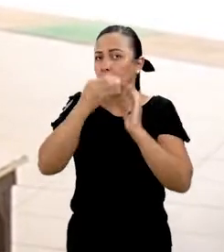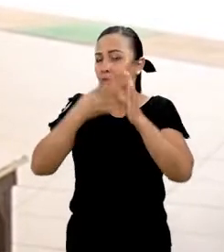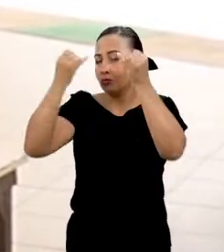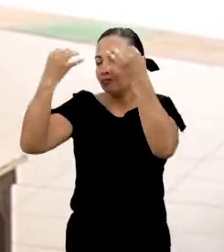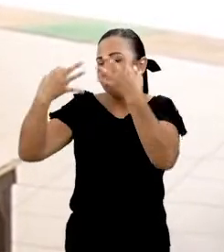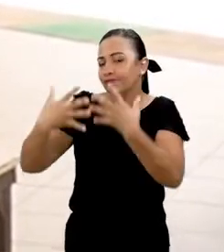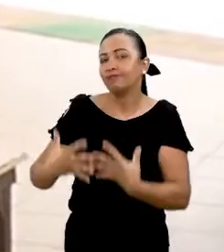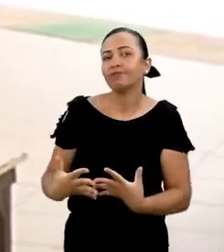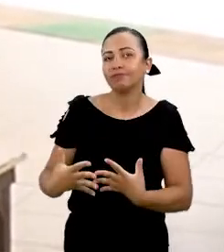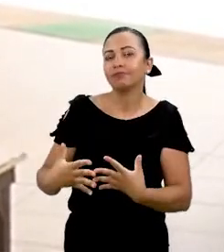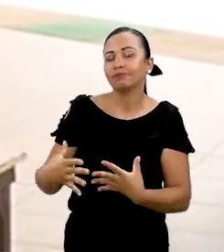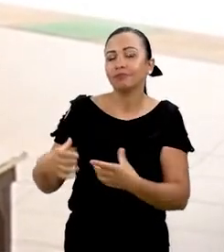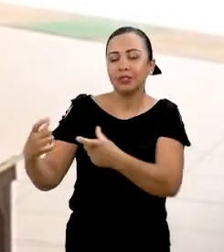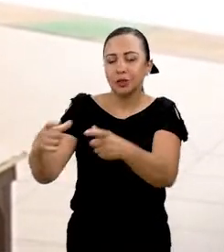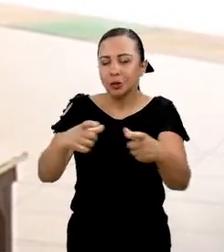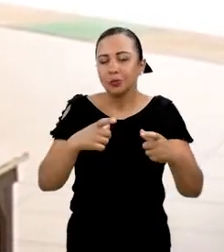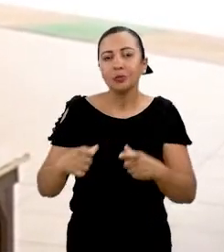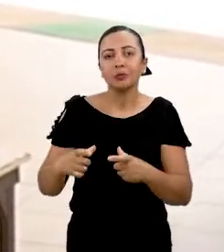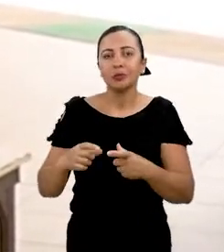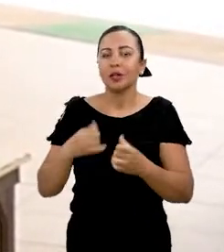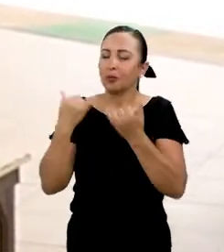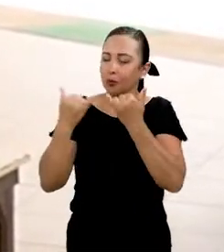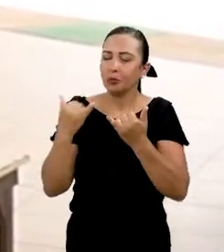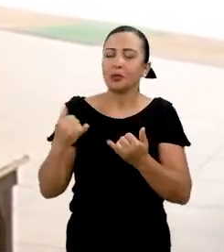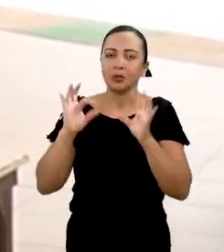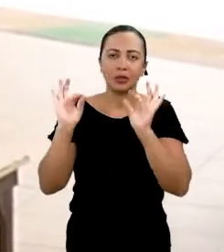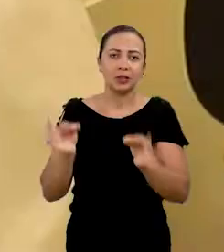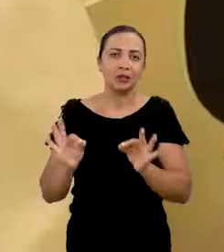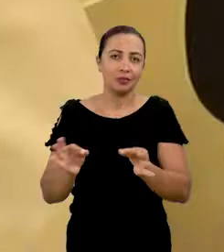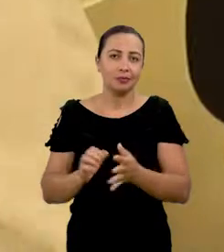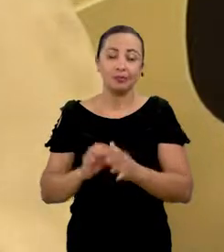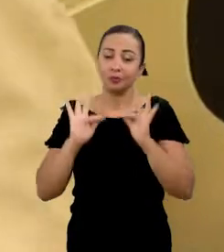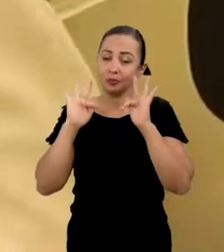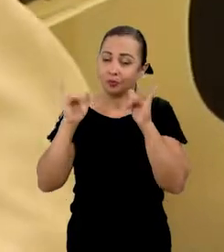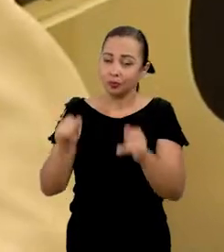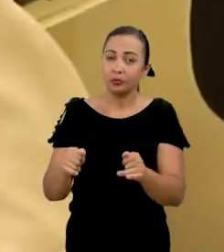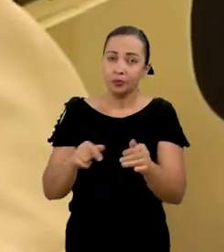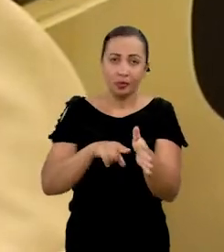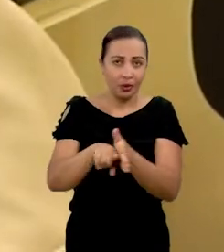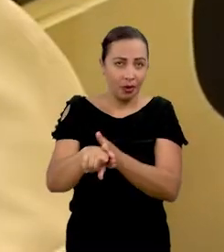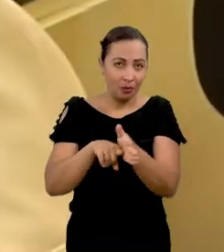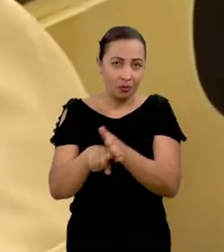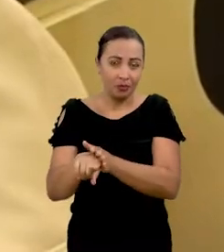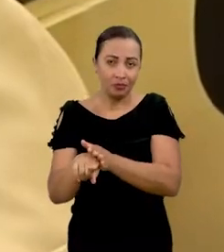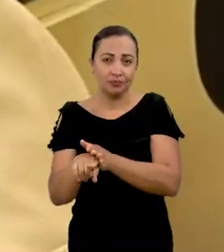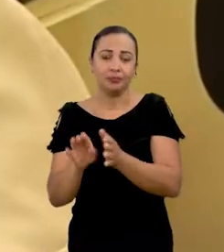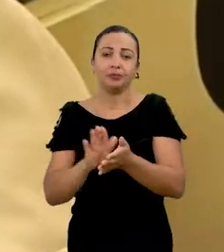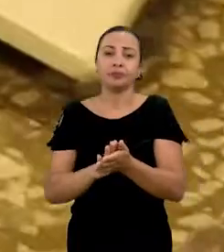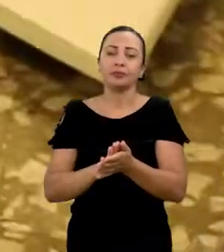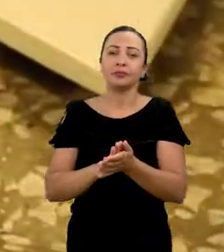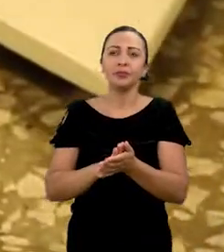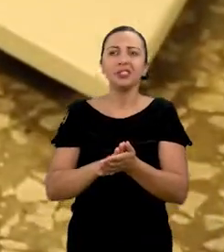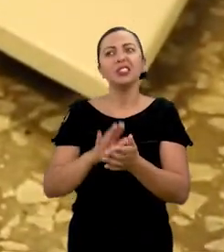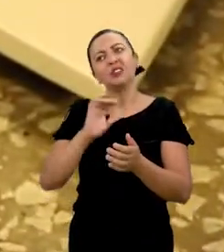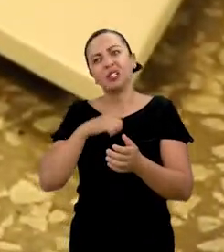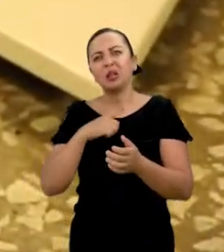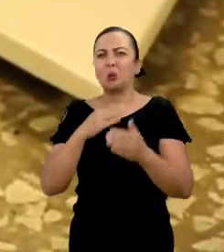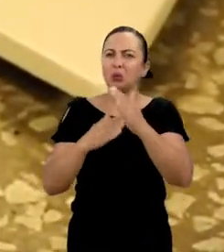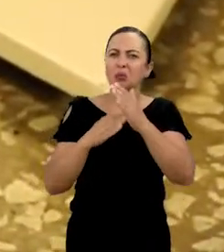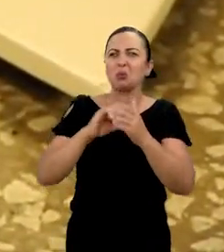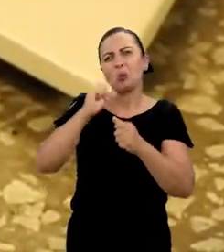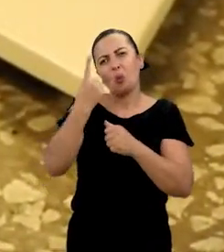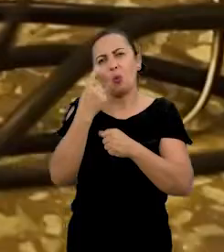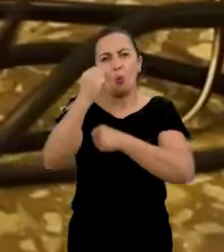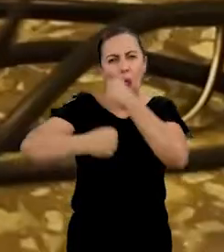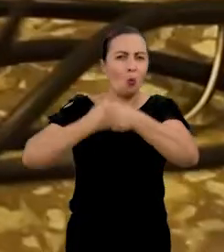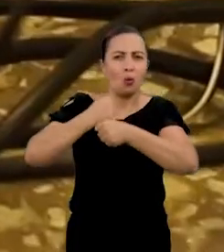estar todos os poços mapeados e com as suas informações. No final da pesquisa, que vai durar um